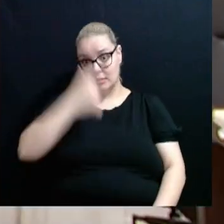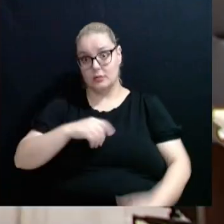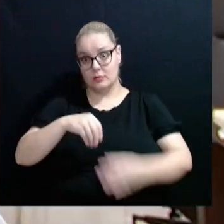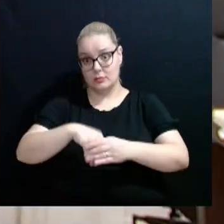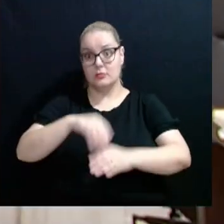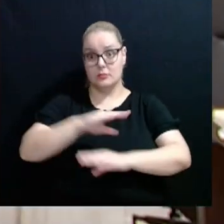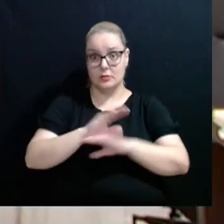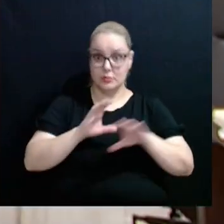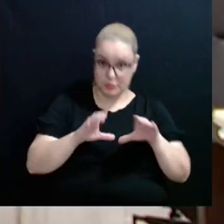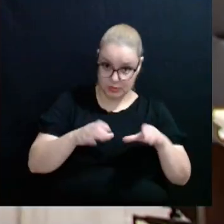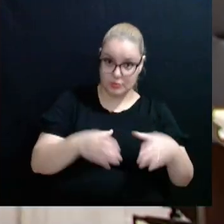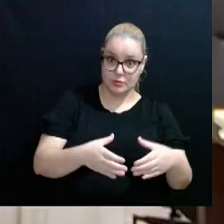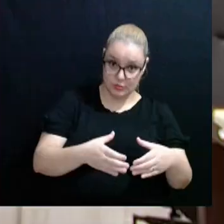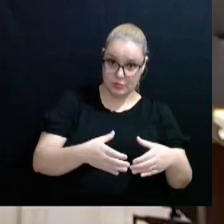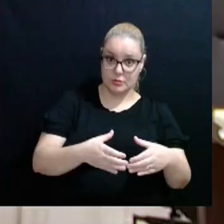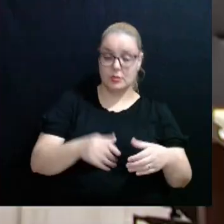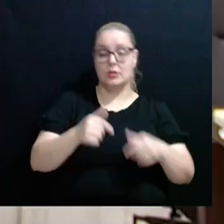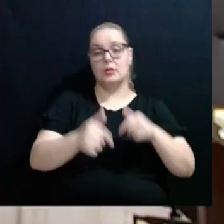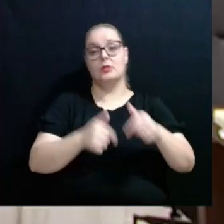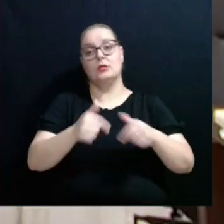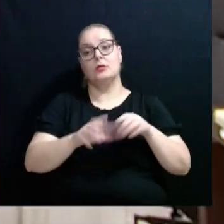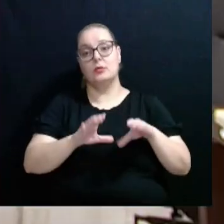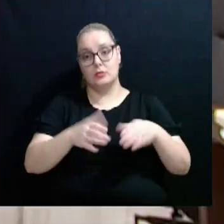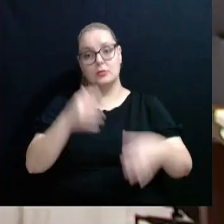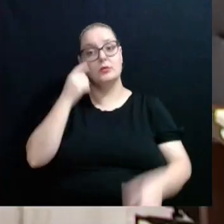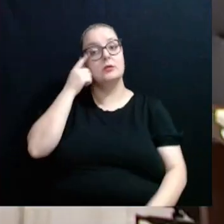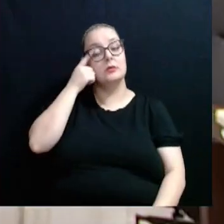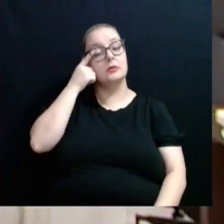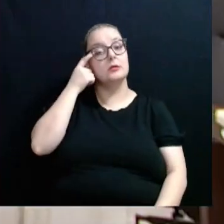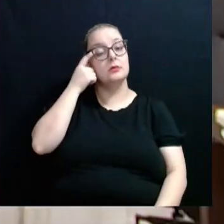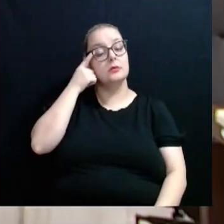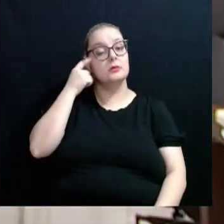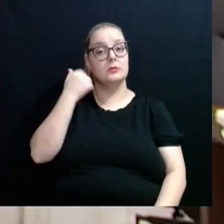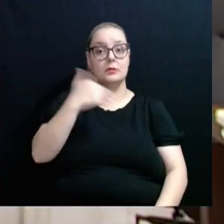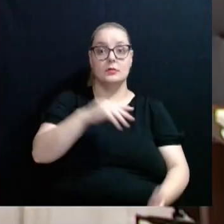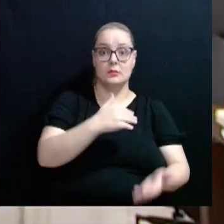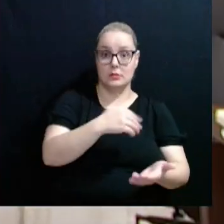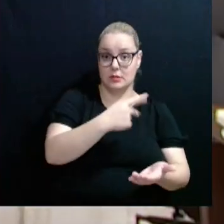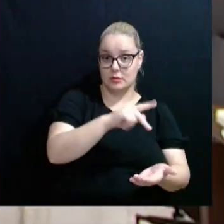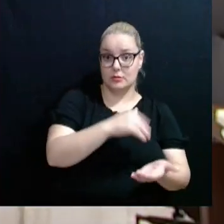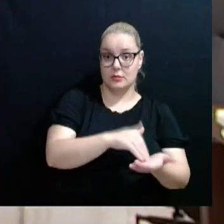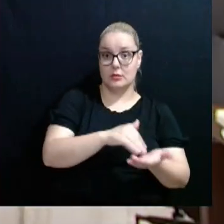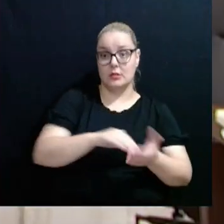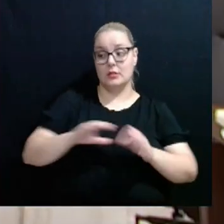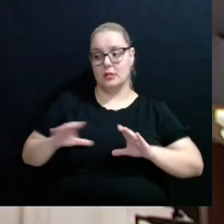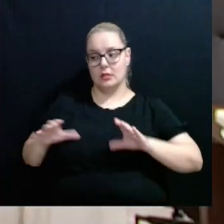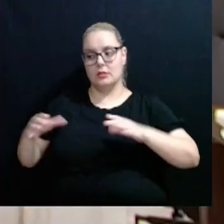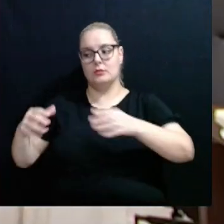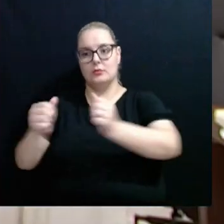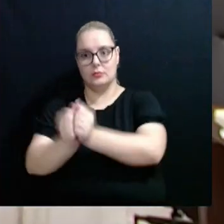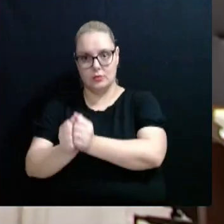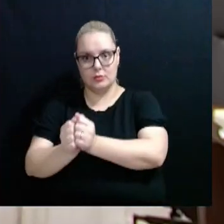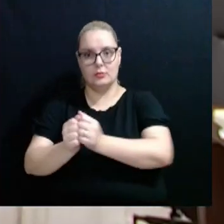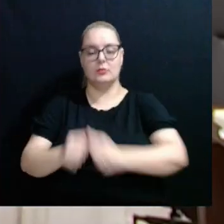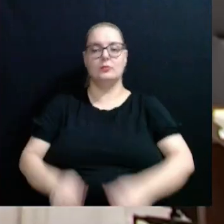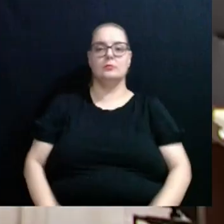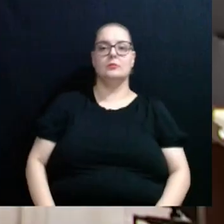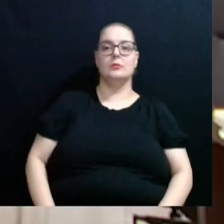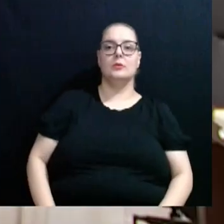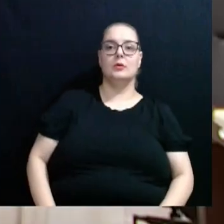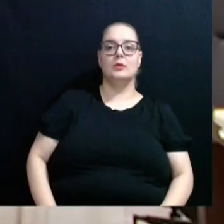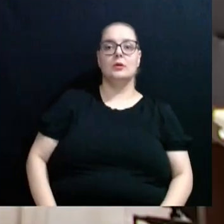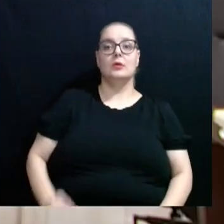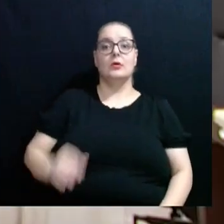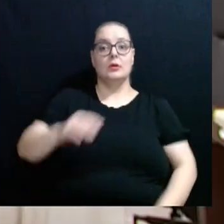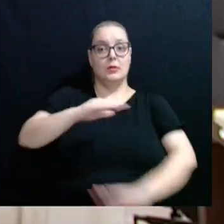lá você trabalha no grupo da sua secretaria, aqui você trabalha no coletivo. A Câmara Municipal de Campinas é uma